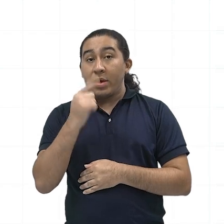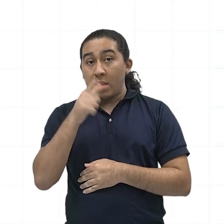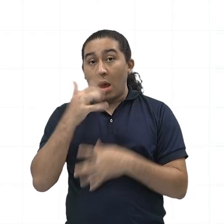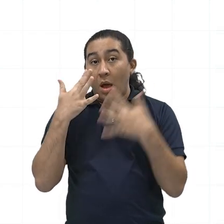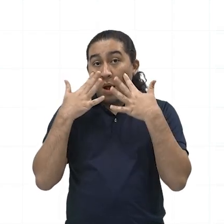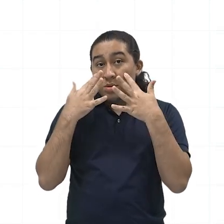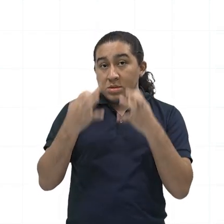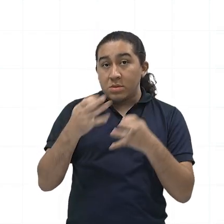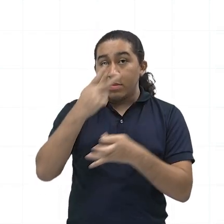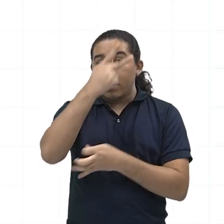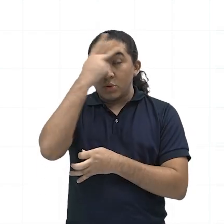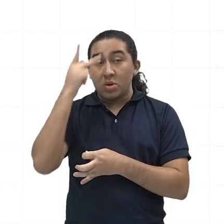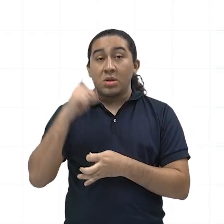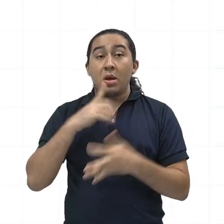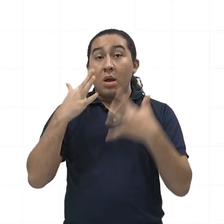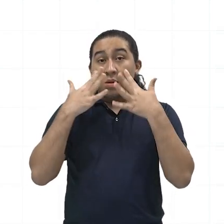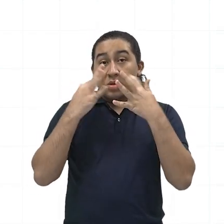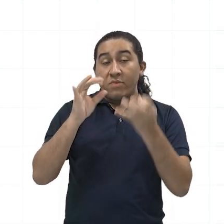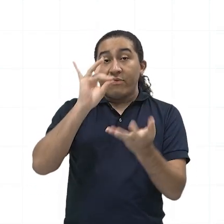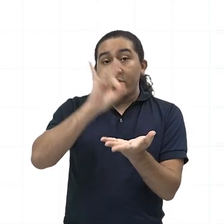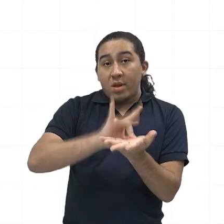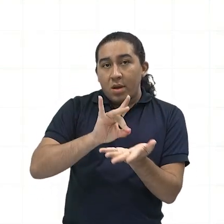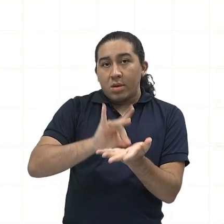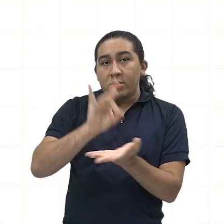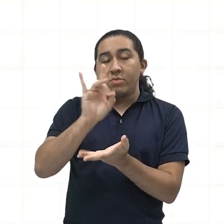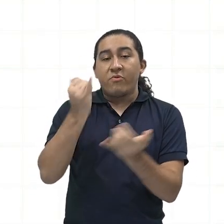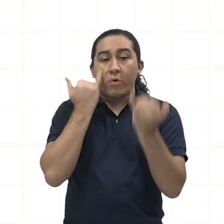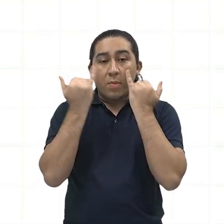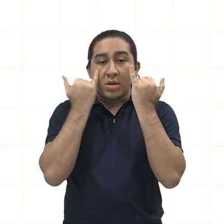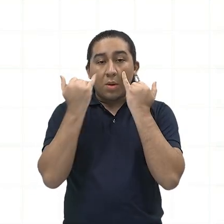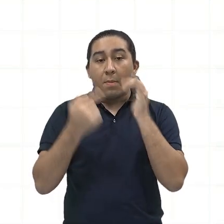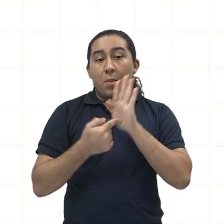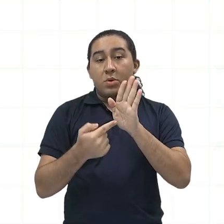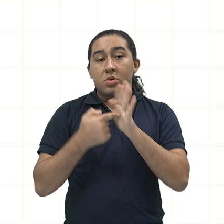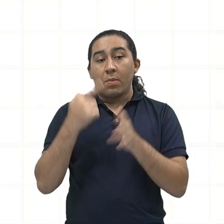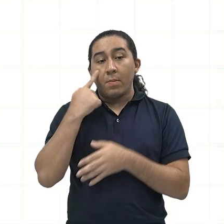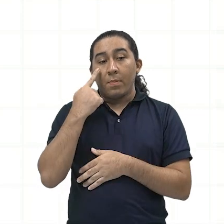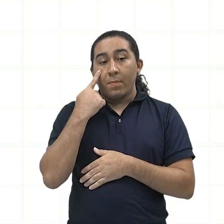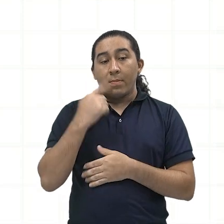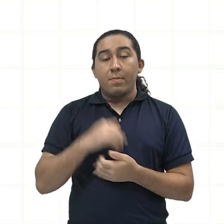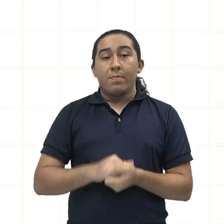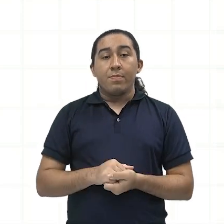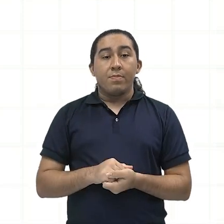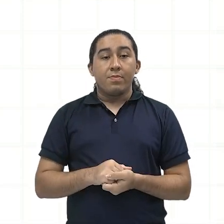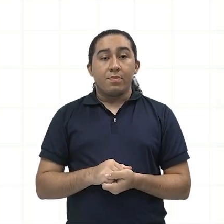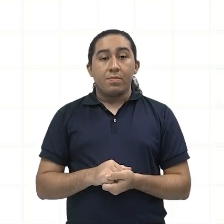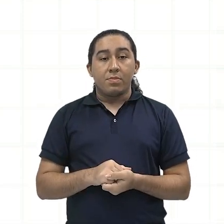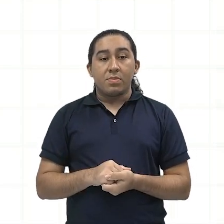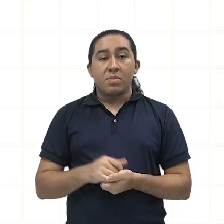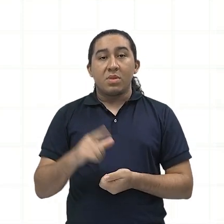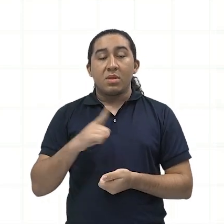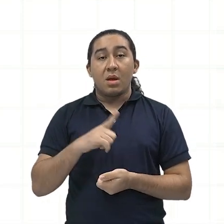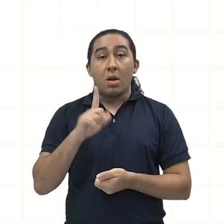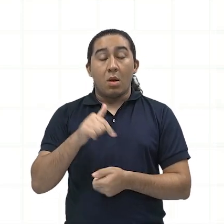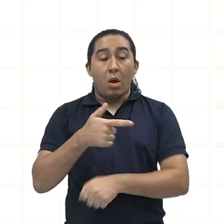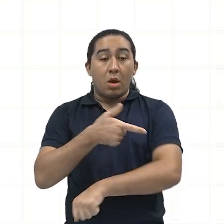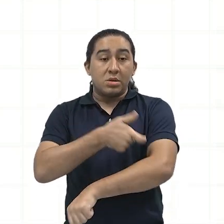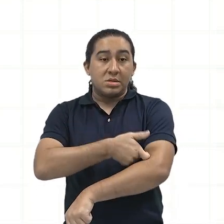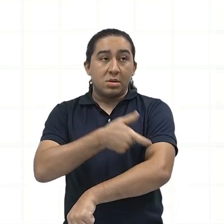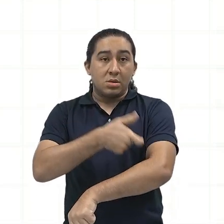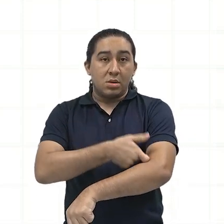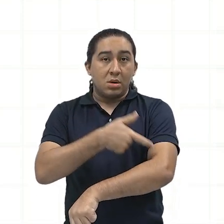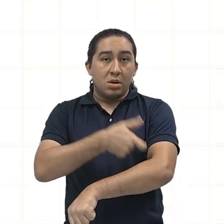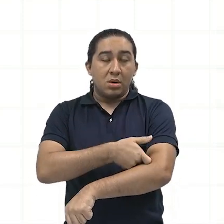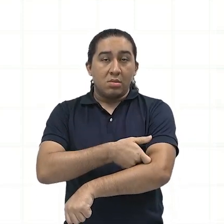para que vocês prestem bastante atenção para as informações que estão sendo passadas. Temos a imagem aqui da seringa, né? Onde